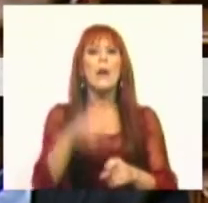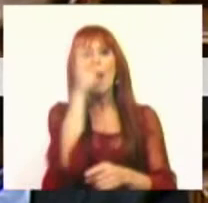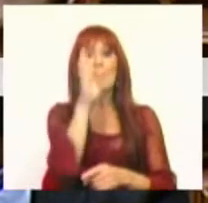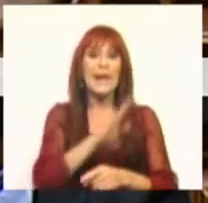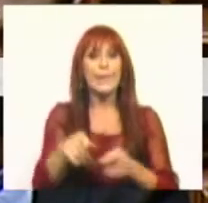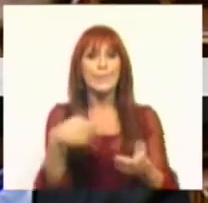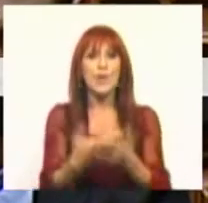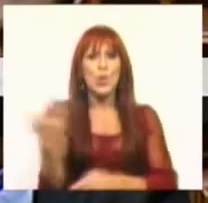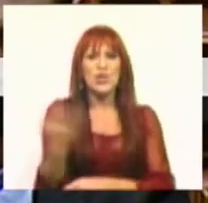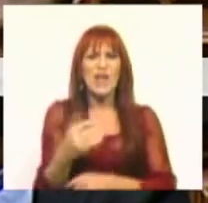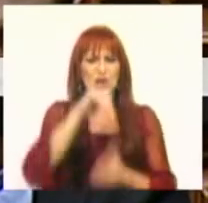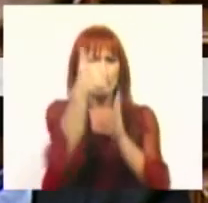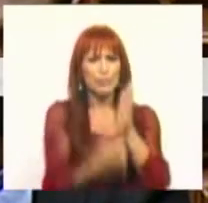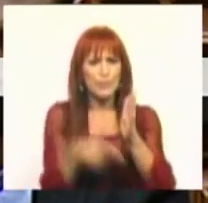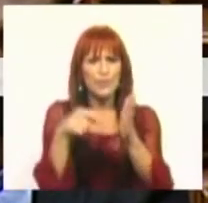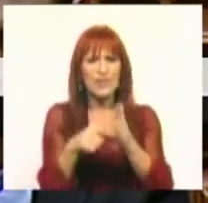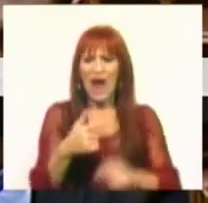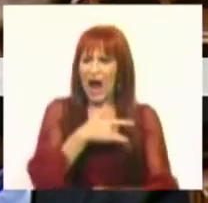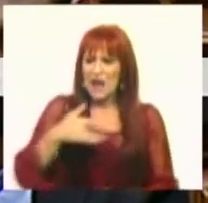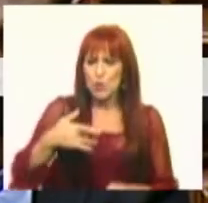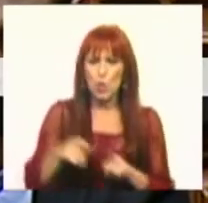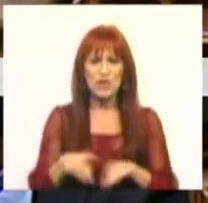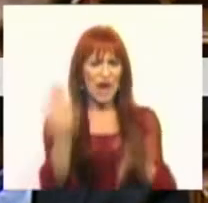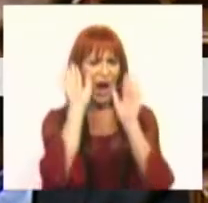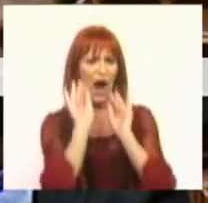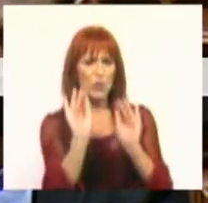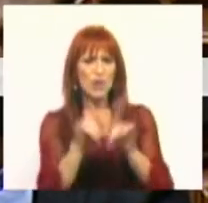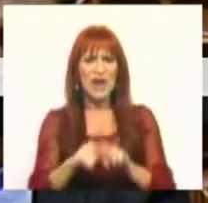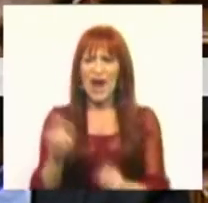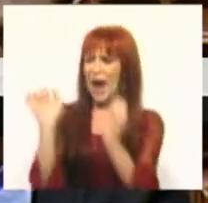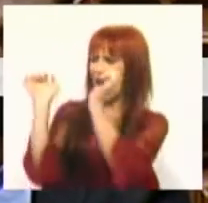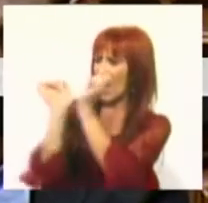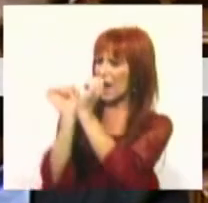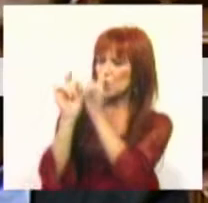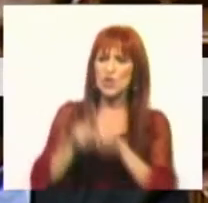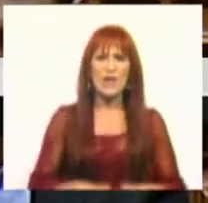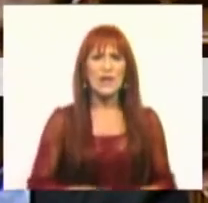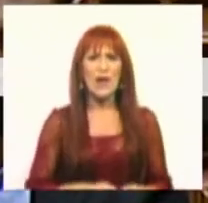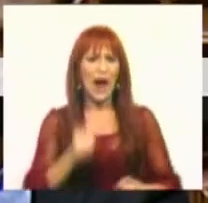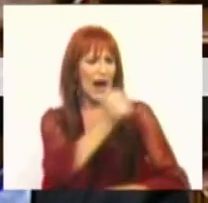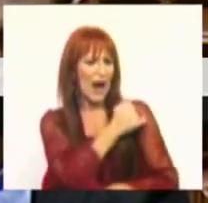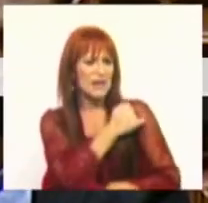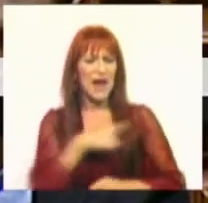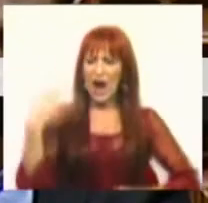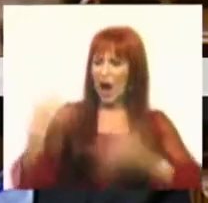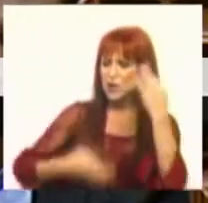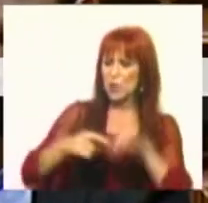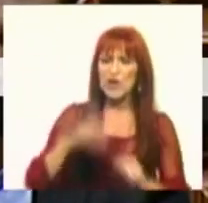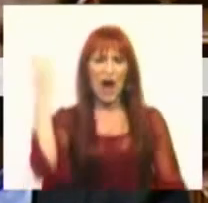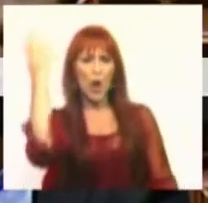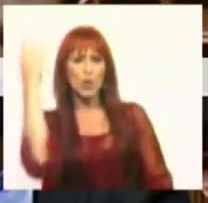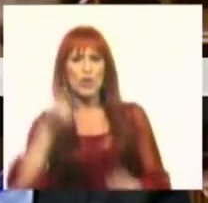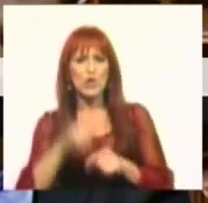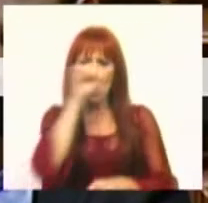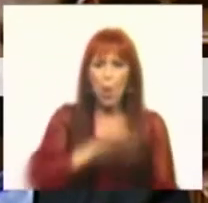aplicar os direitos constitucionais à saúde, à educação, à segurança social, à habitação, à justiça, à cultura,